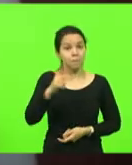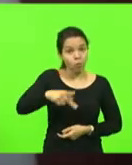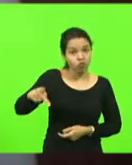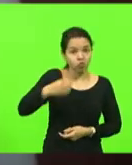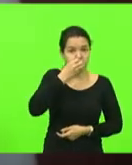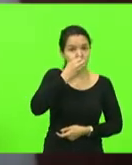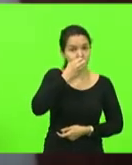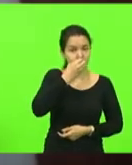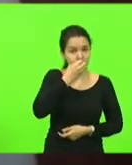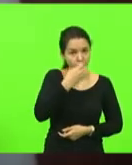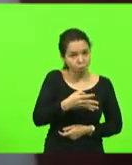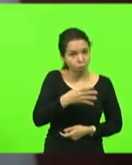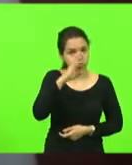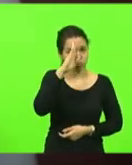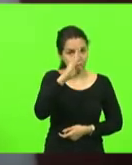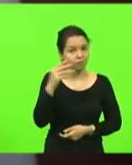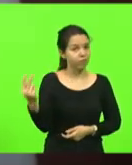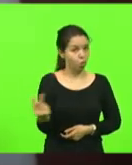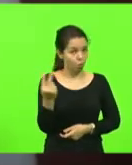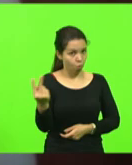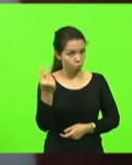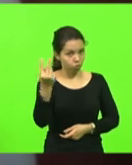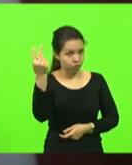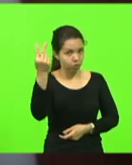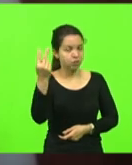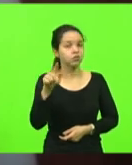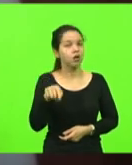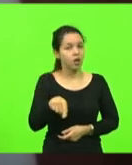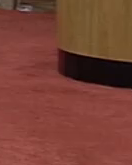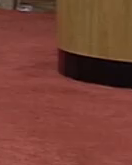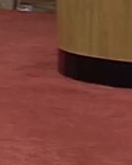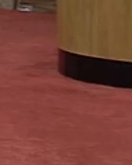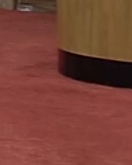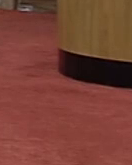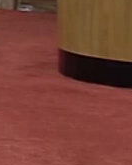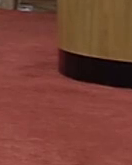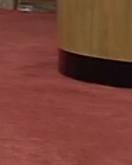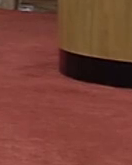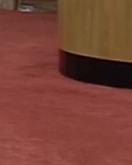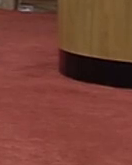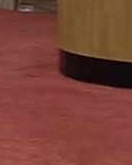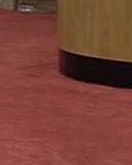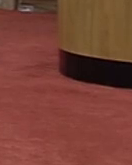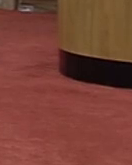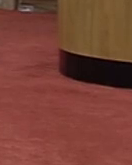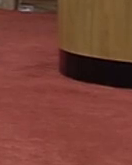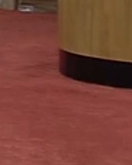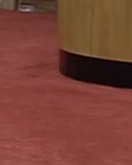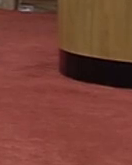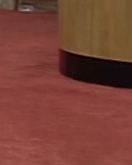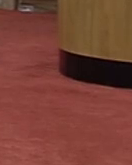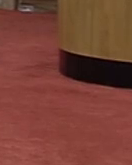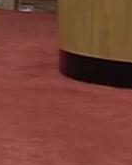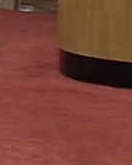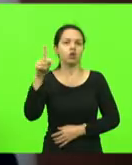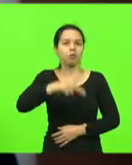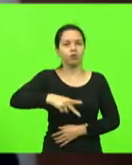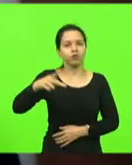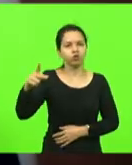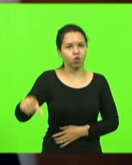O deputado Dr. Vicente Caropreso prestou uma homenagem à categoria, falando sobre a importância desse